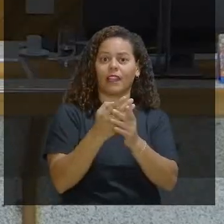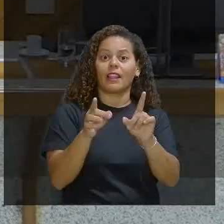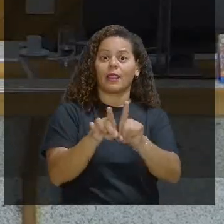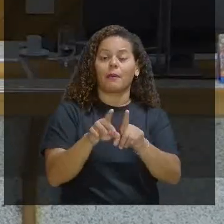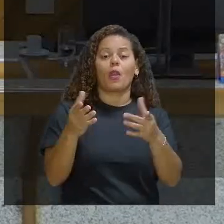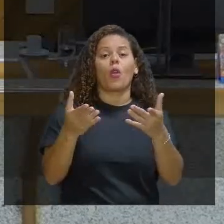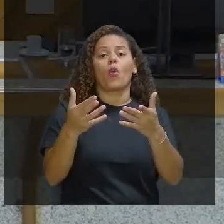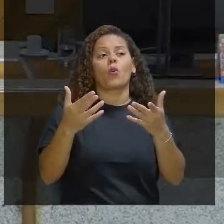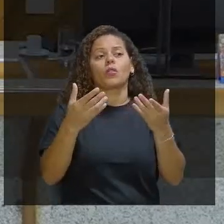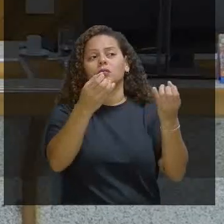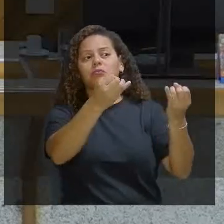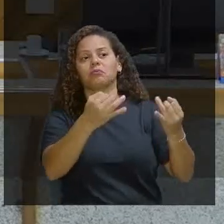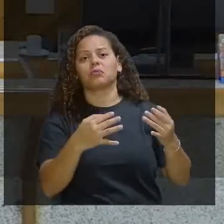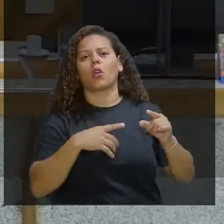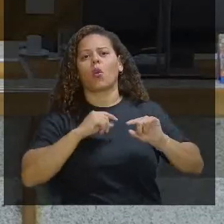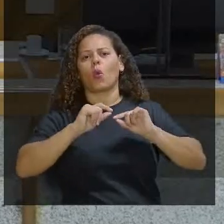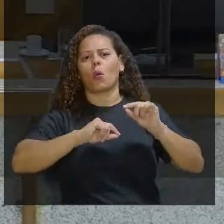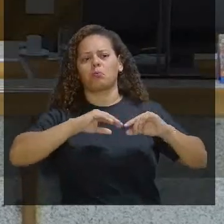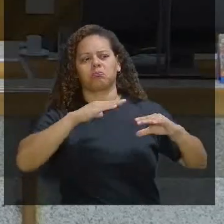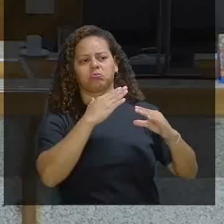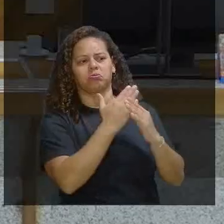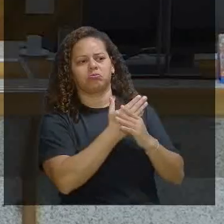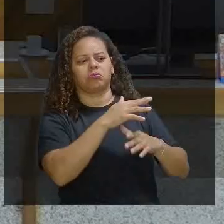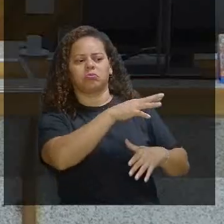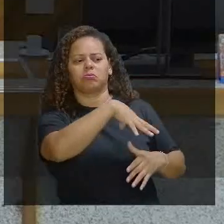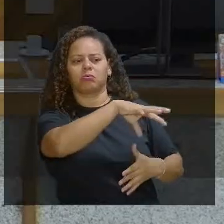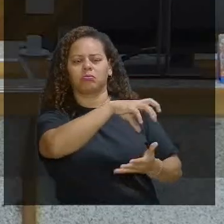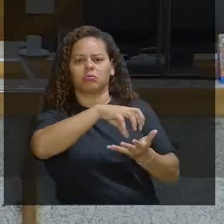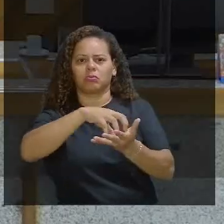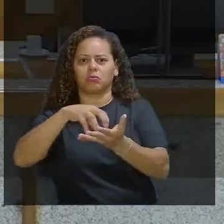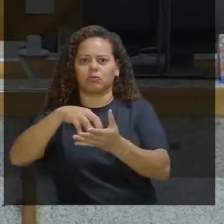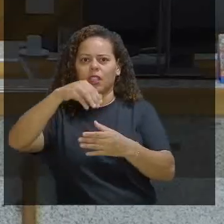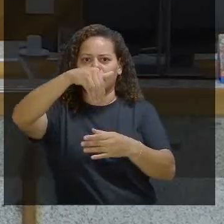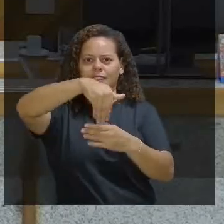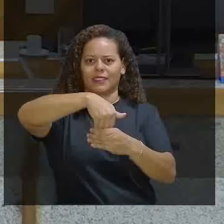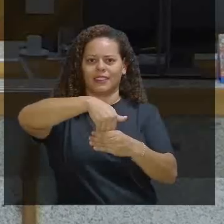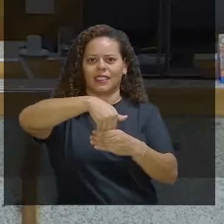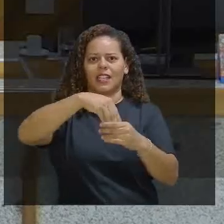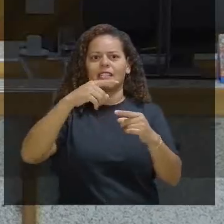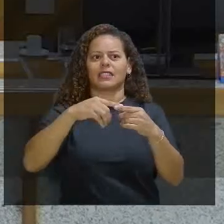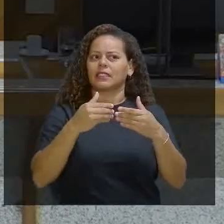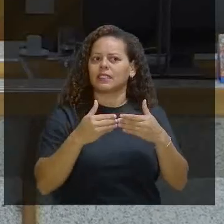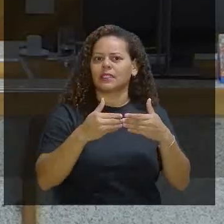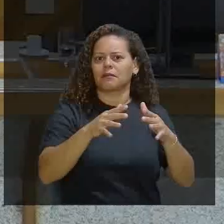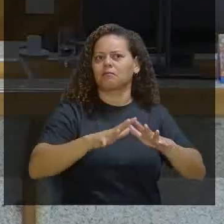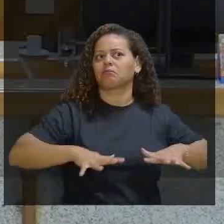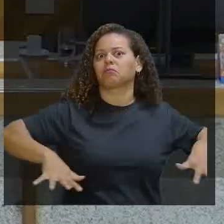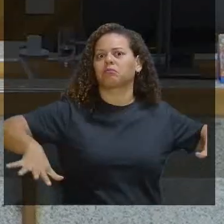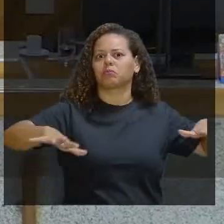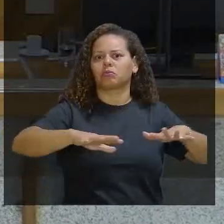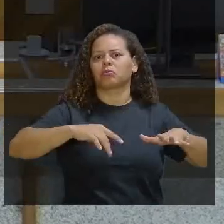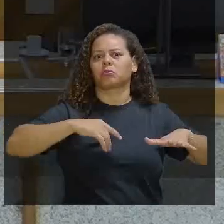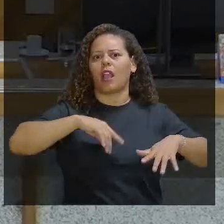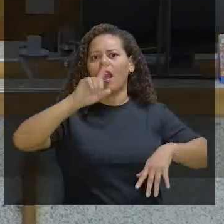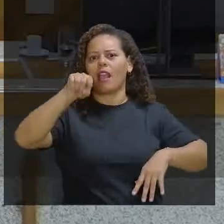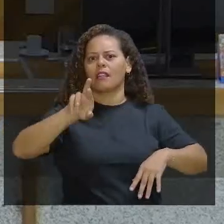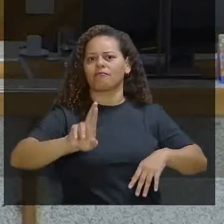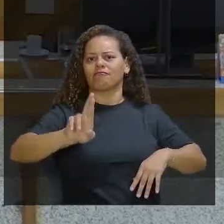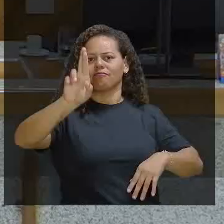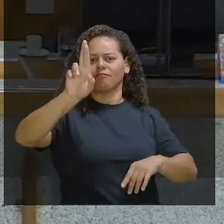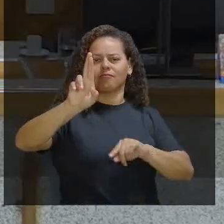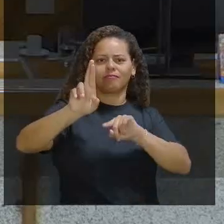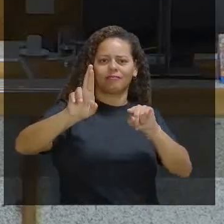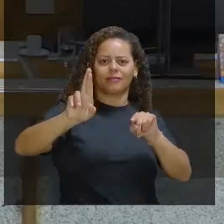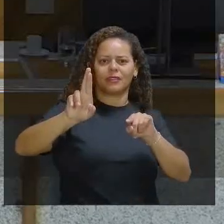diz respeito apenas aos processos oriundos das zonas eleitorais eventualmente abrangidos pelo núcleo regional do qual é responsável, e não